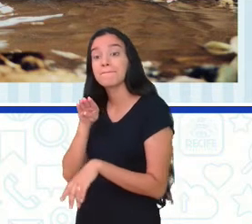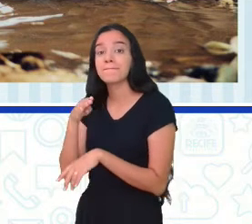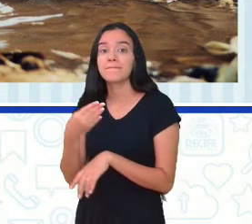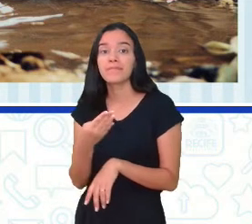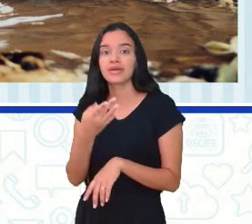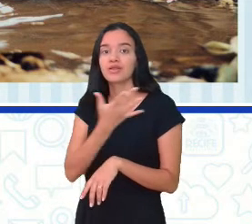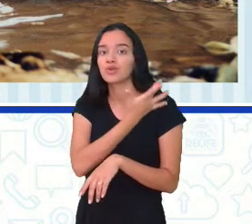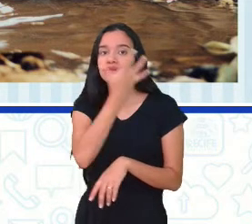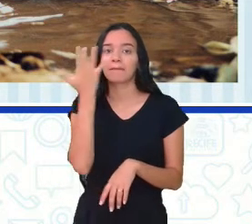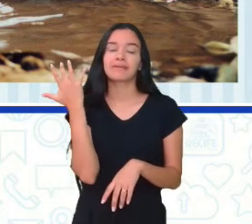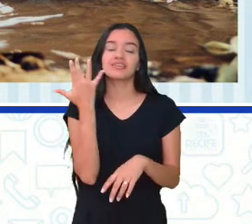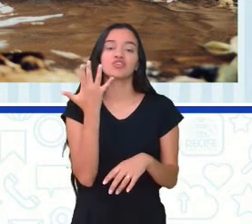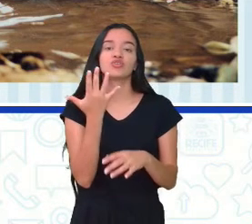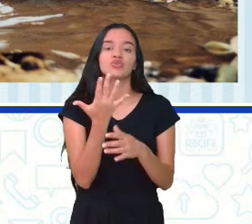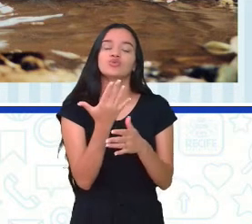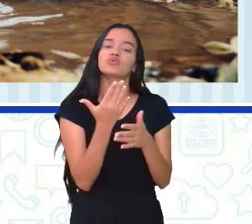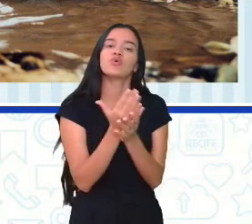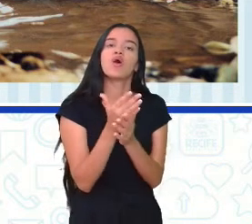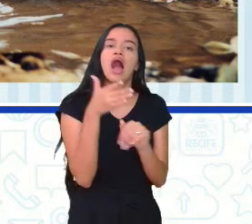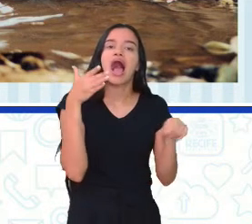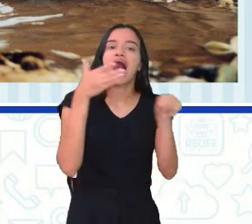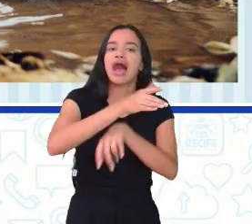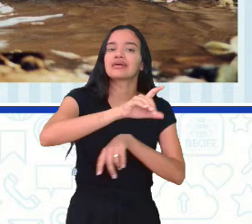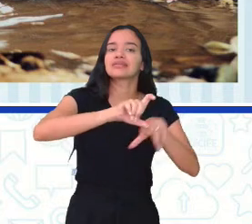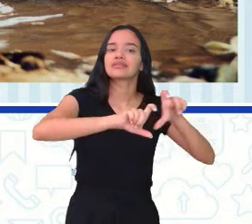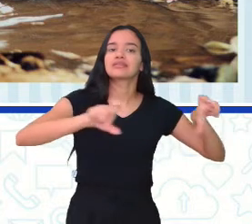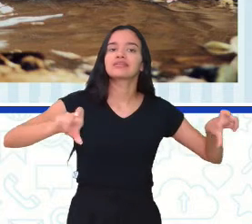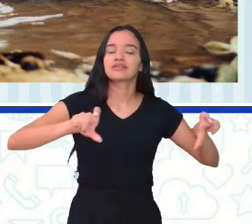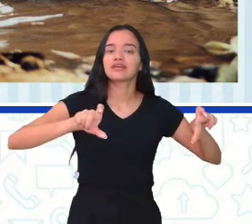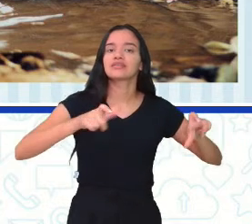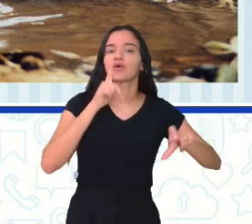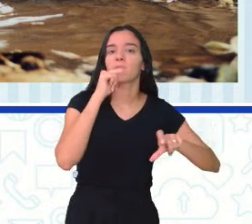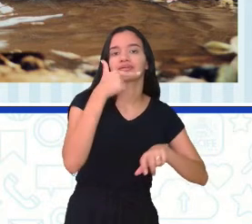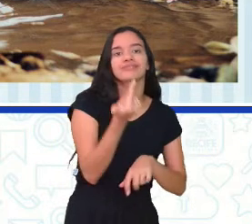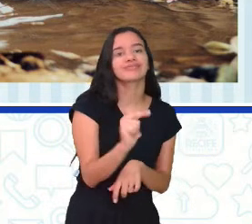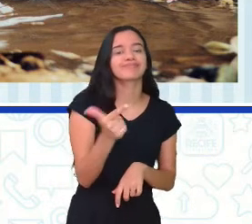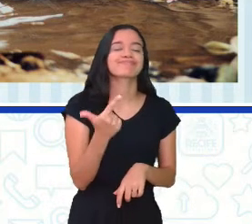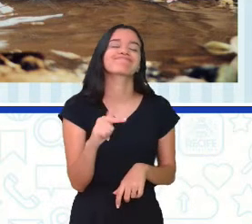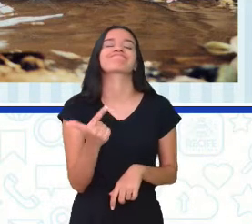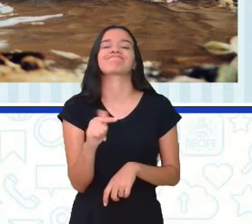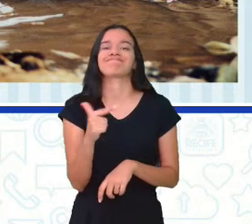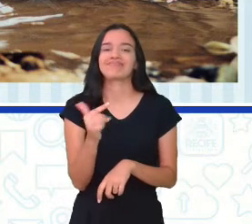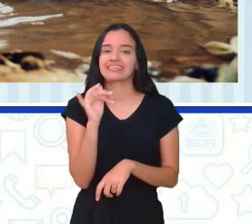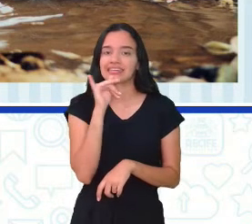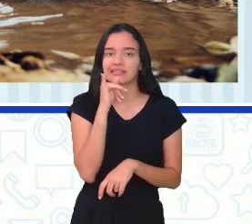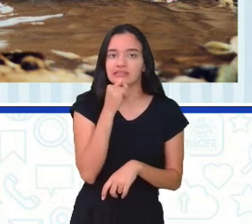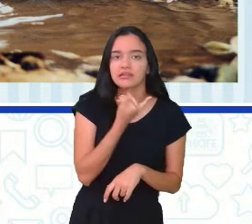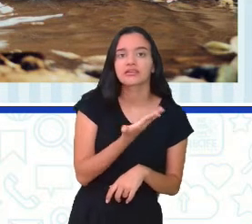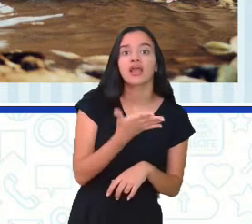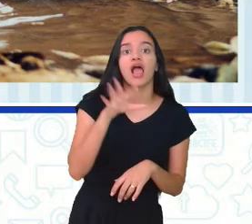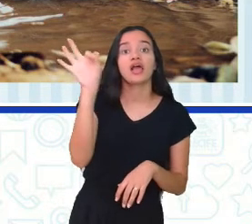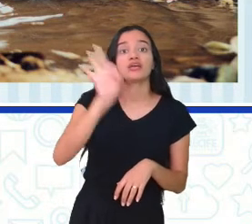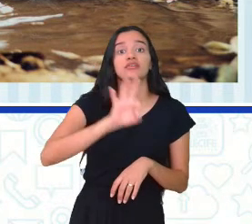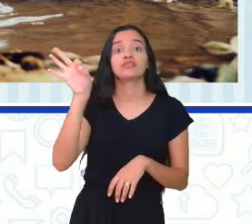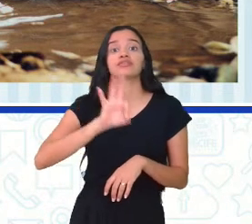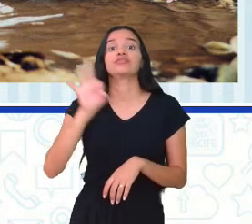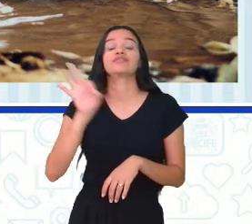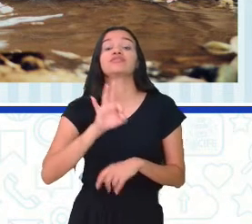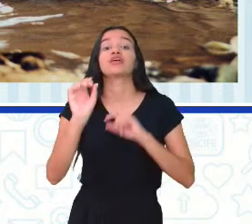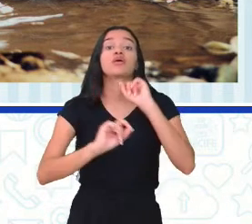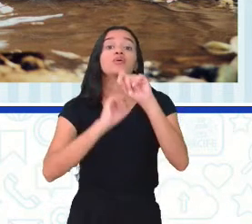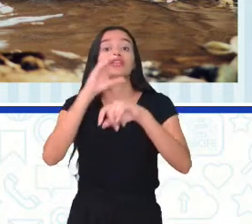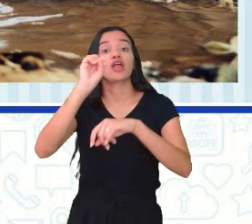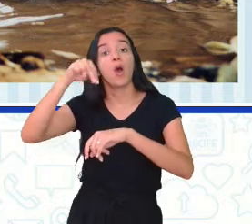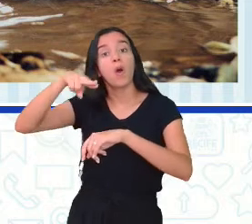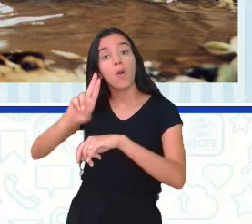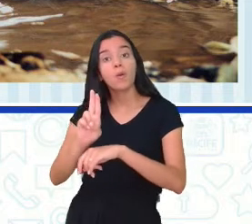pessoas sem acesso a saneamento básico, minha gente. Veja, esses dados são da